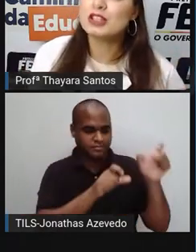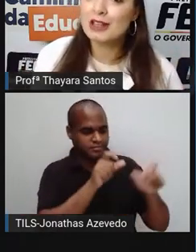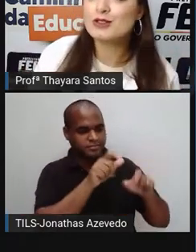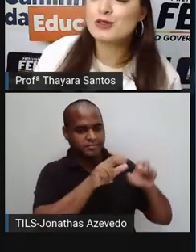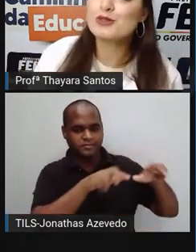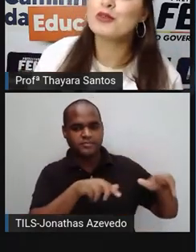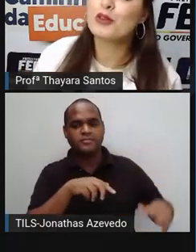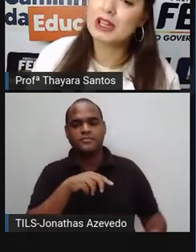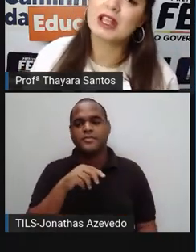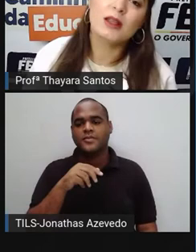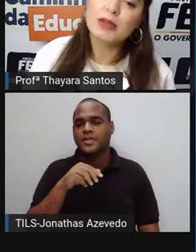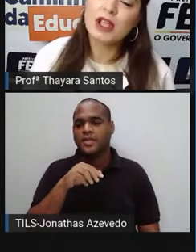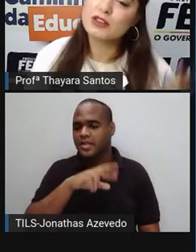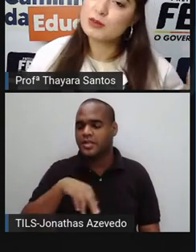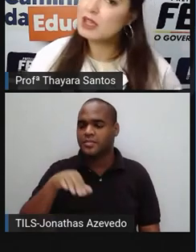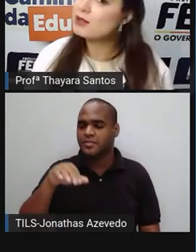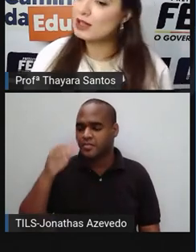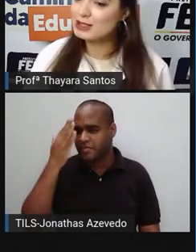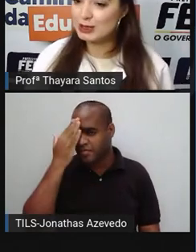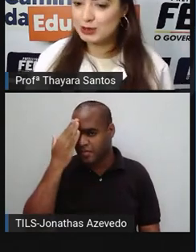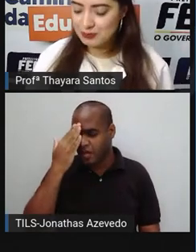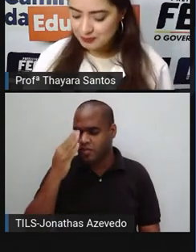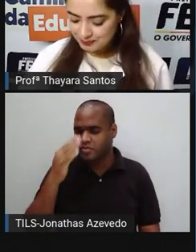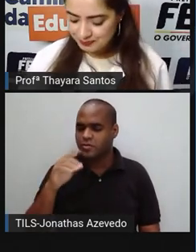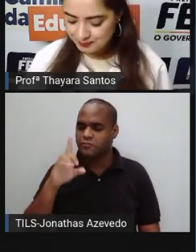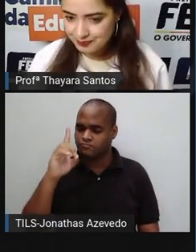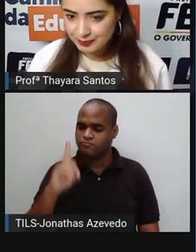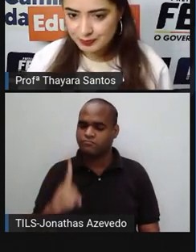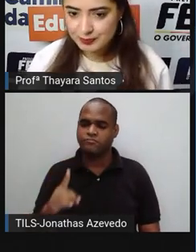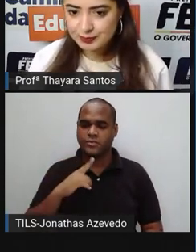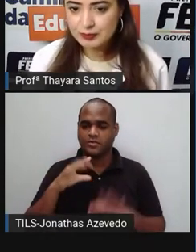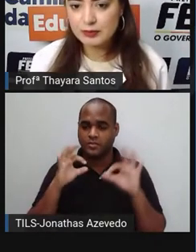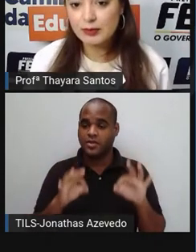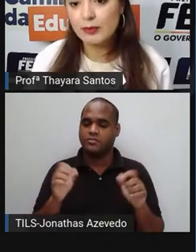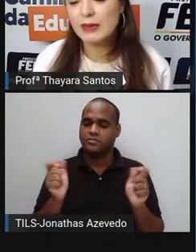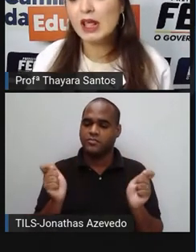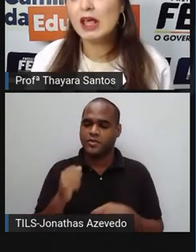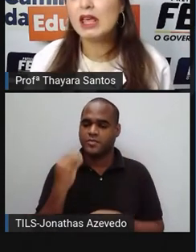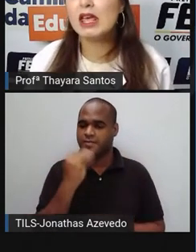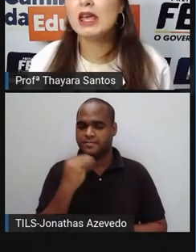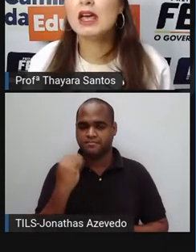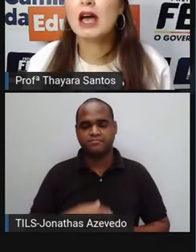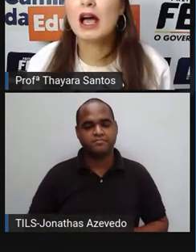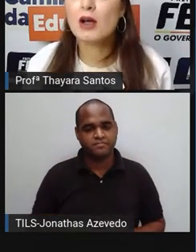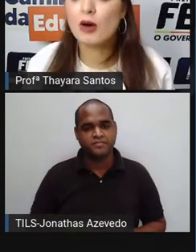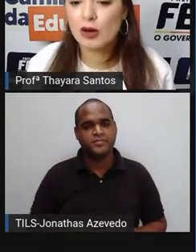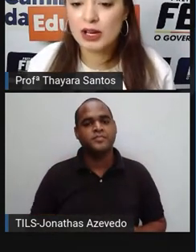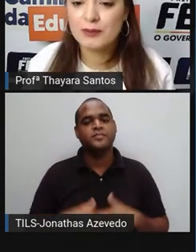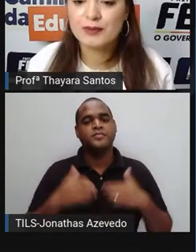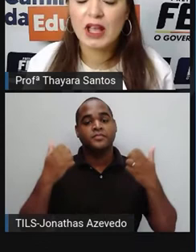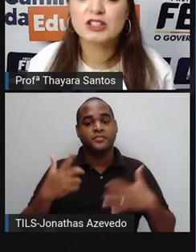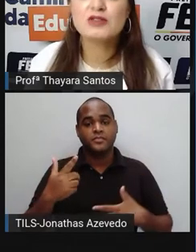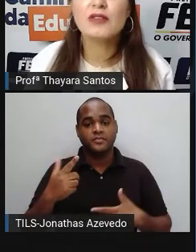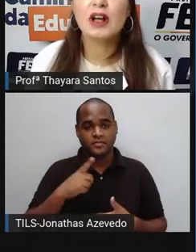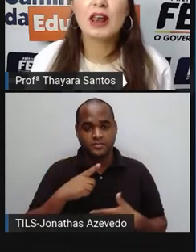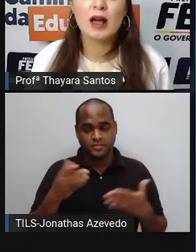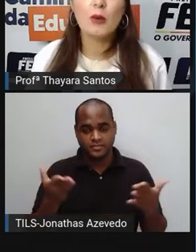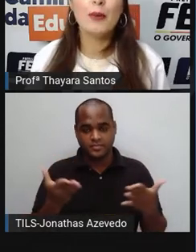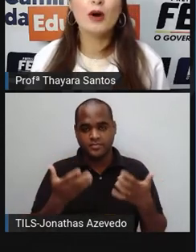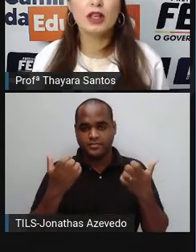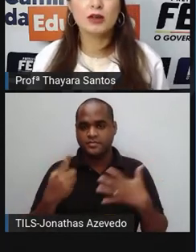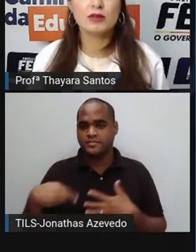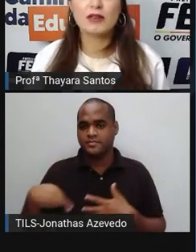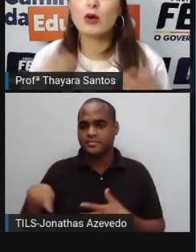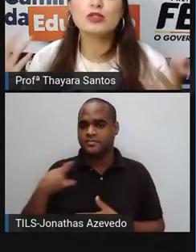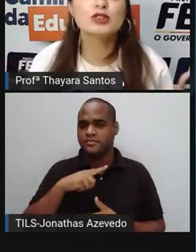também tem direito de usufruir daquele ambiente não é só a gente a e agora a gente vai